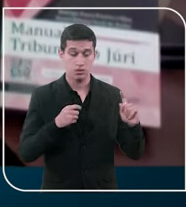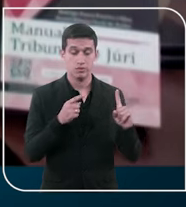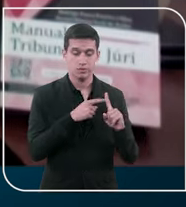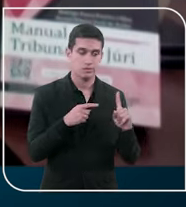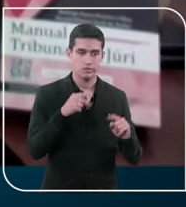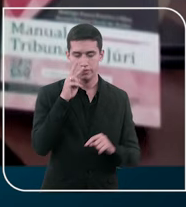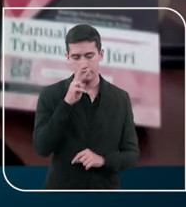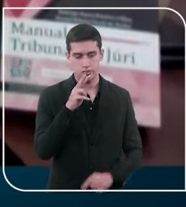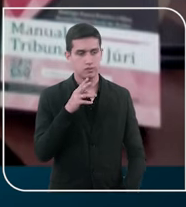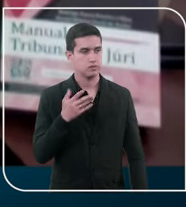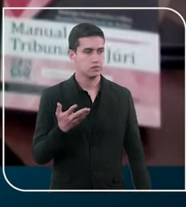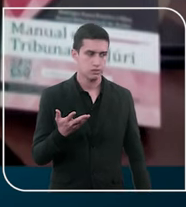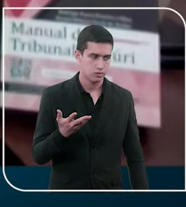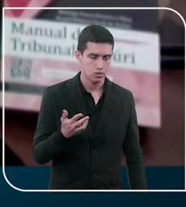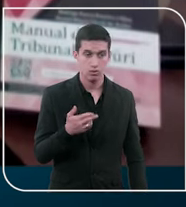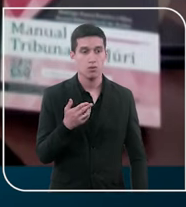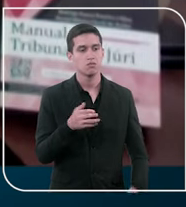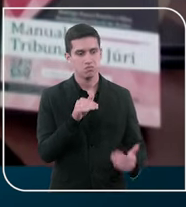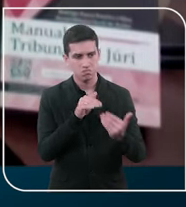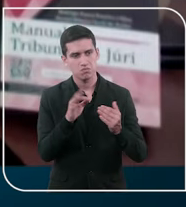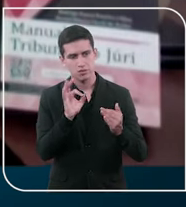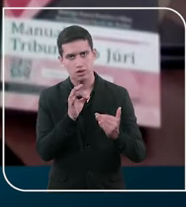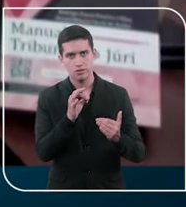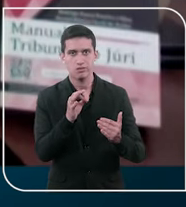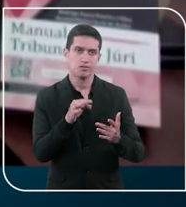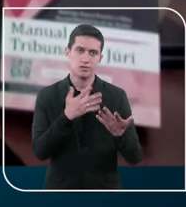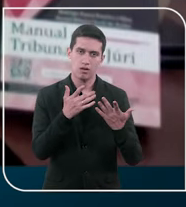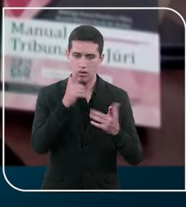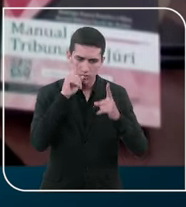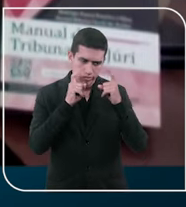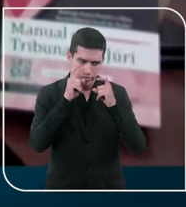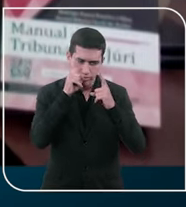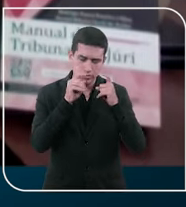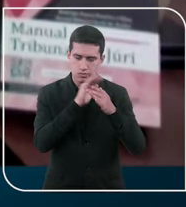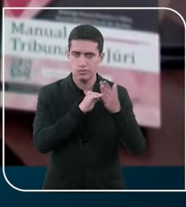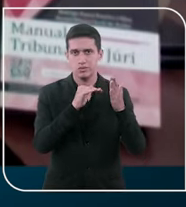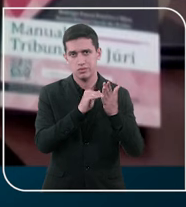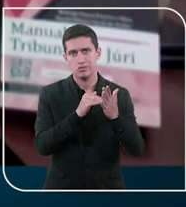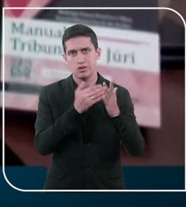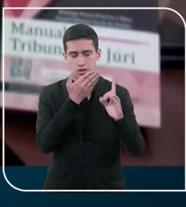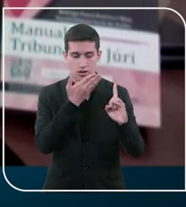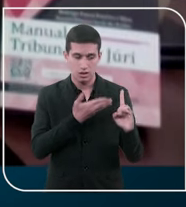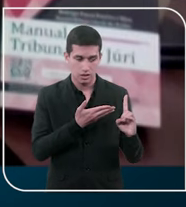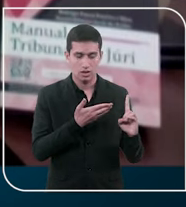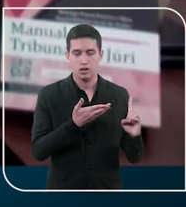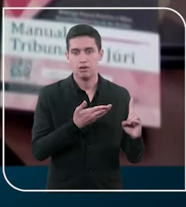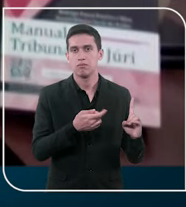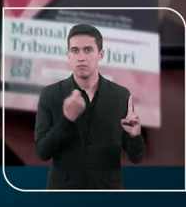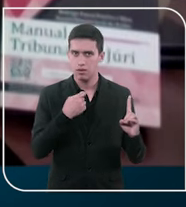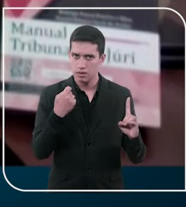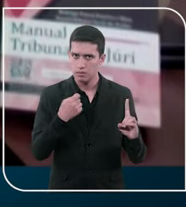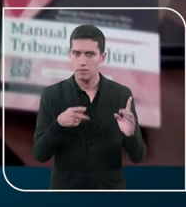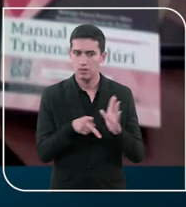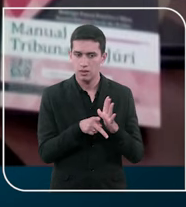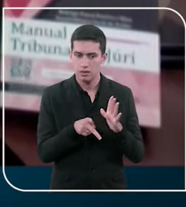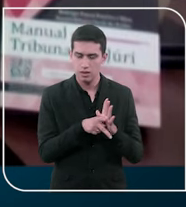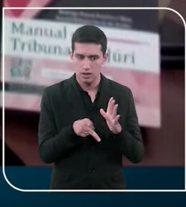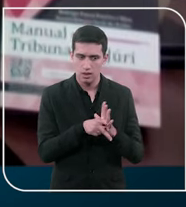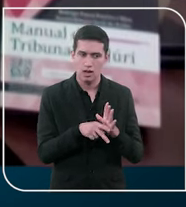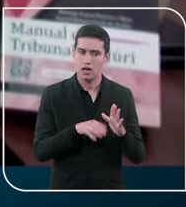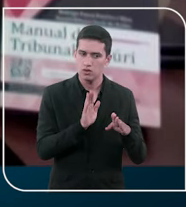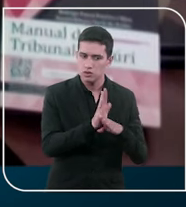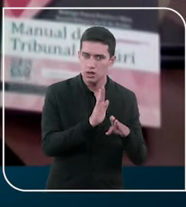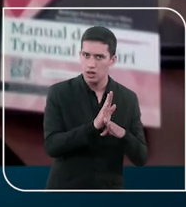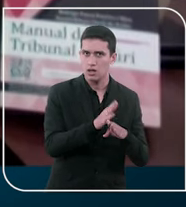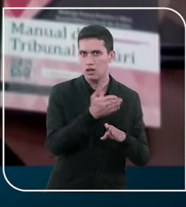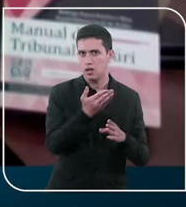que está a favor de um lado ou para o outro. Então, essa atitude enérgica, quando é uma atitude enérgica sempre para